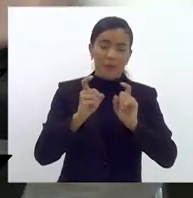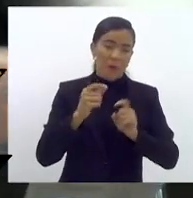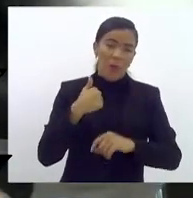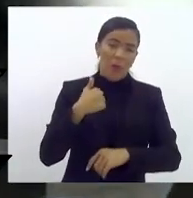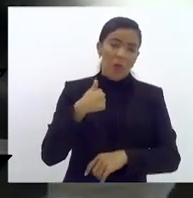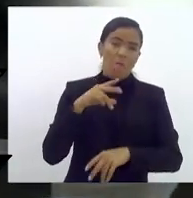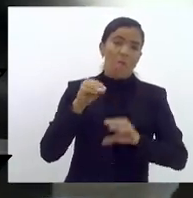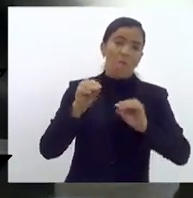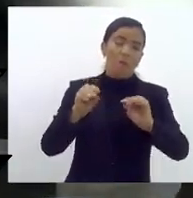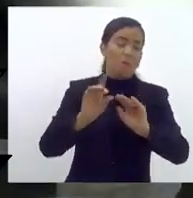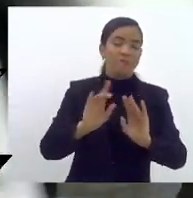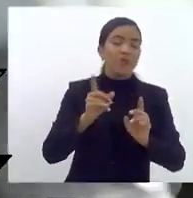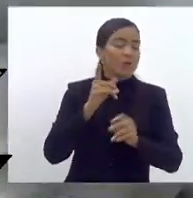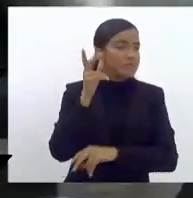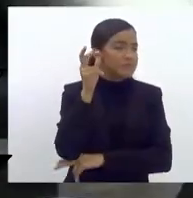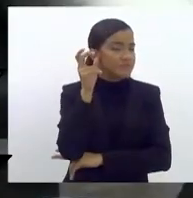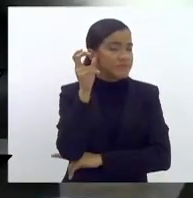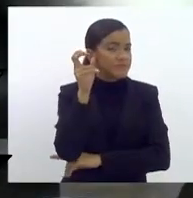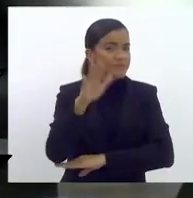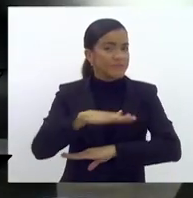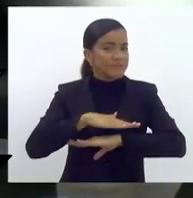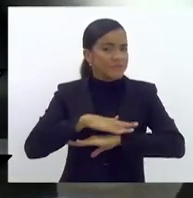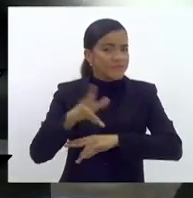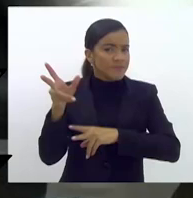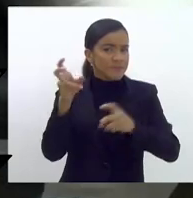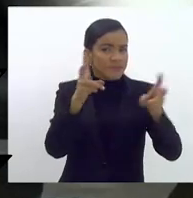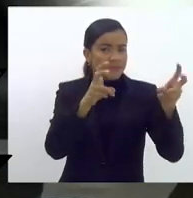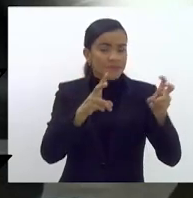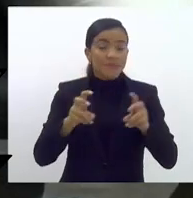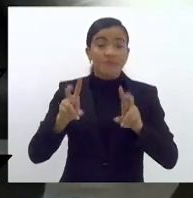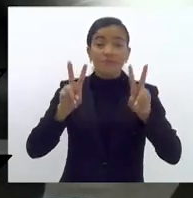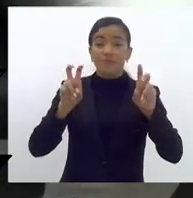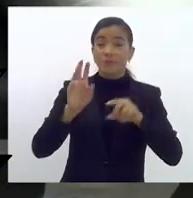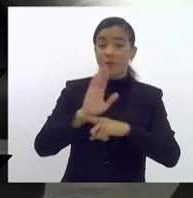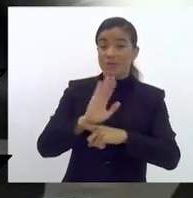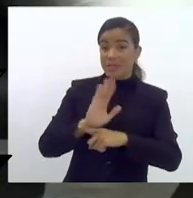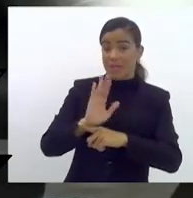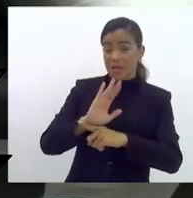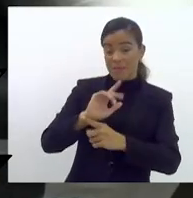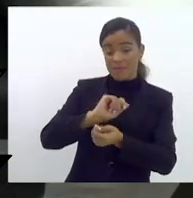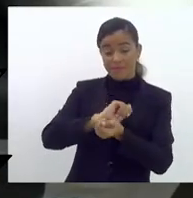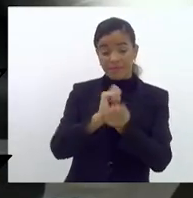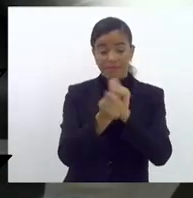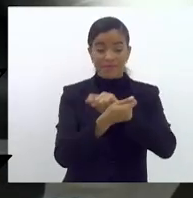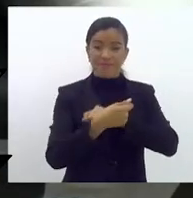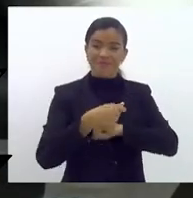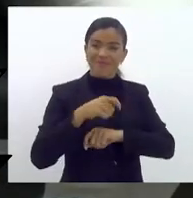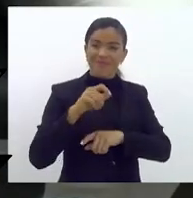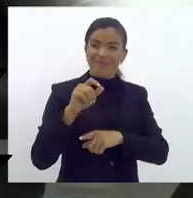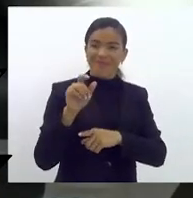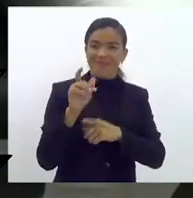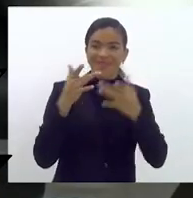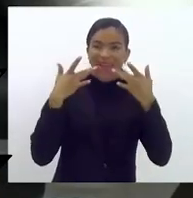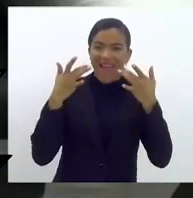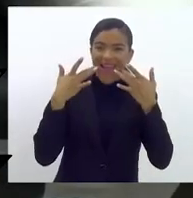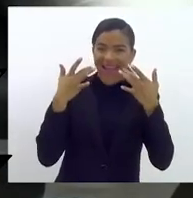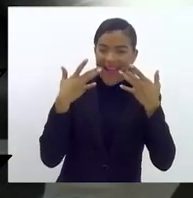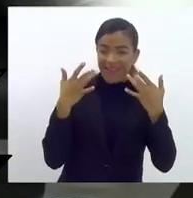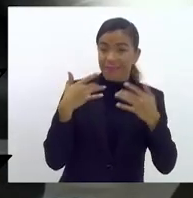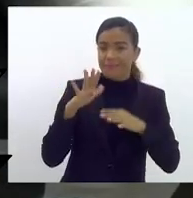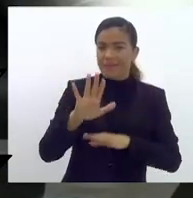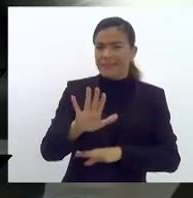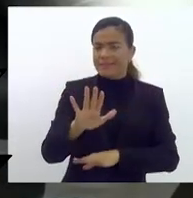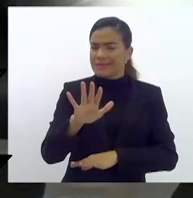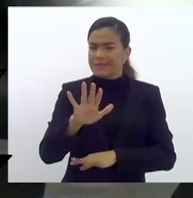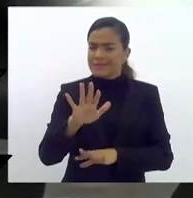participei da discussão da questão do cinema para virar um teatro que meu entendimento não é